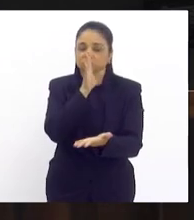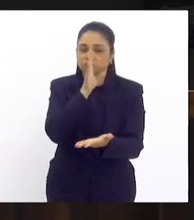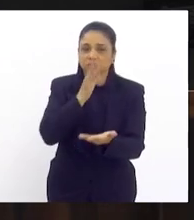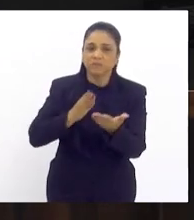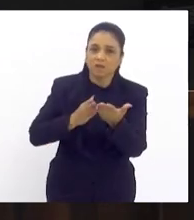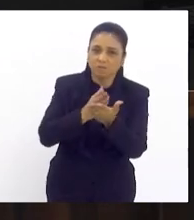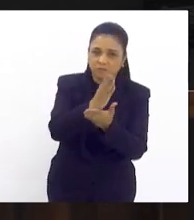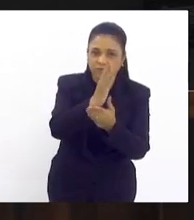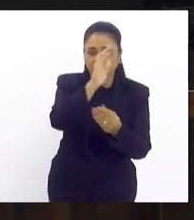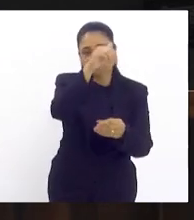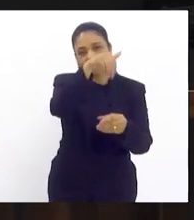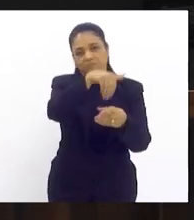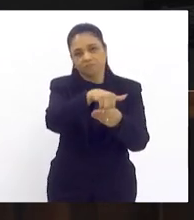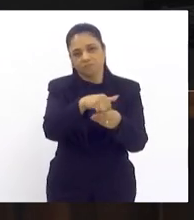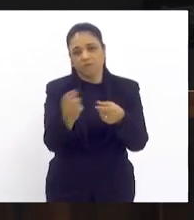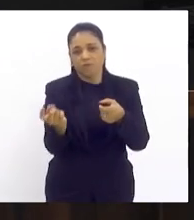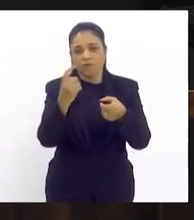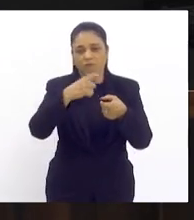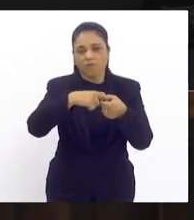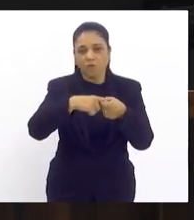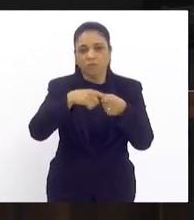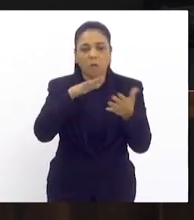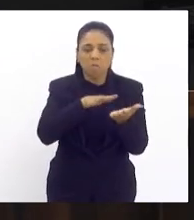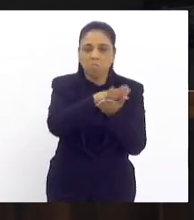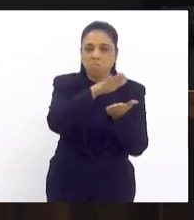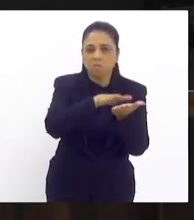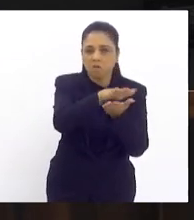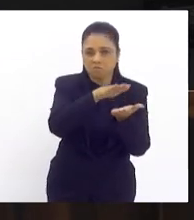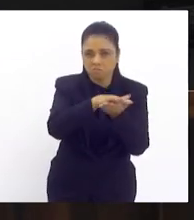estão, aprovado, vai à publicação.